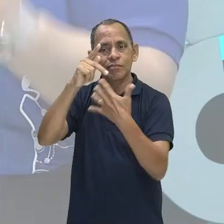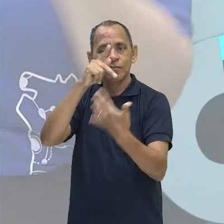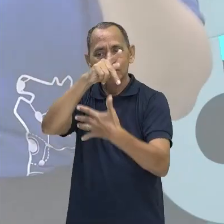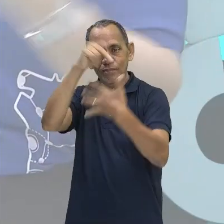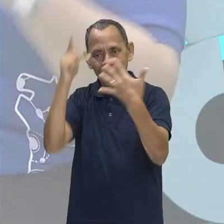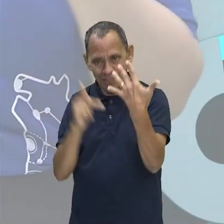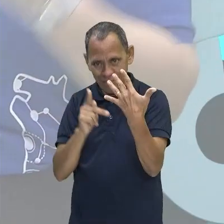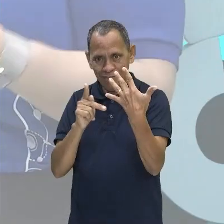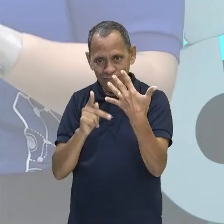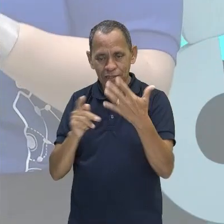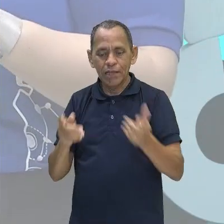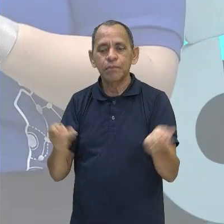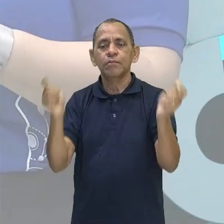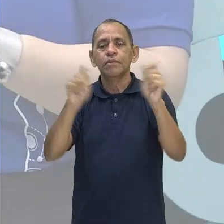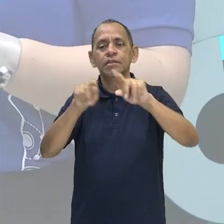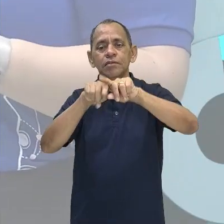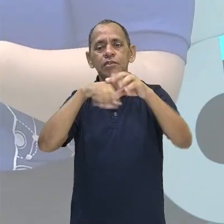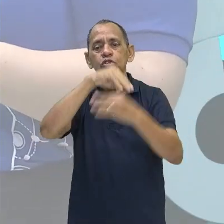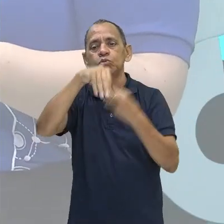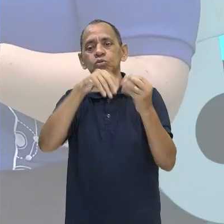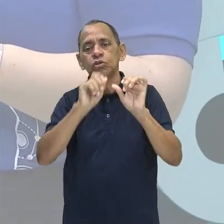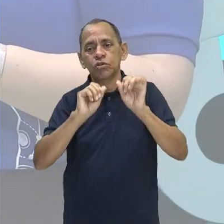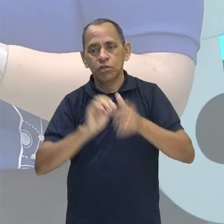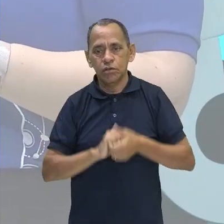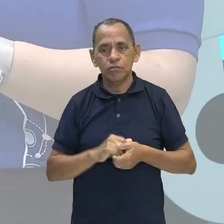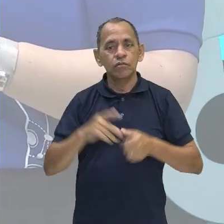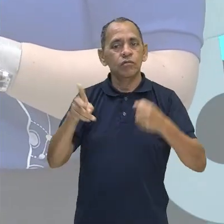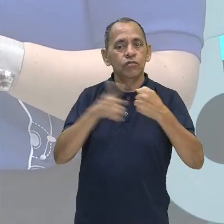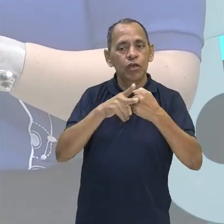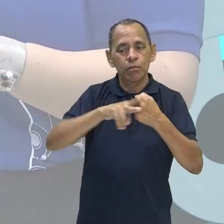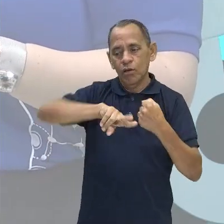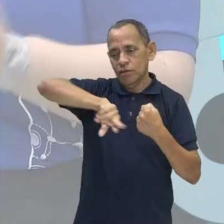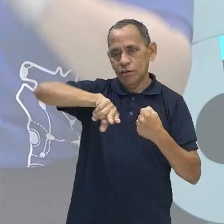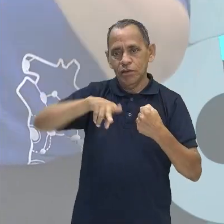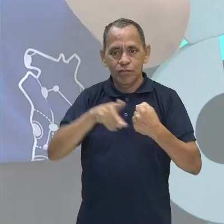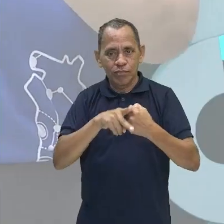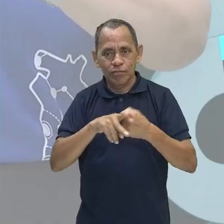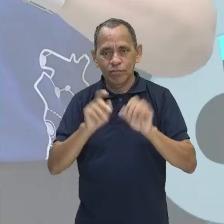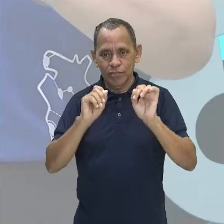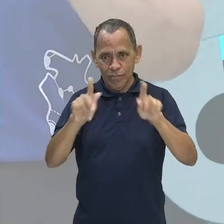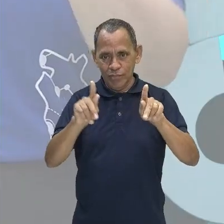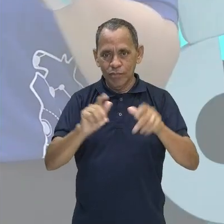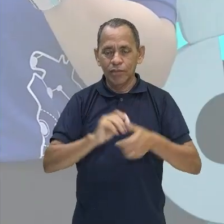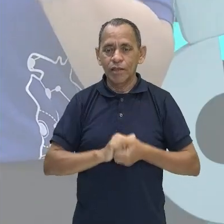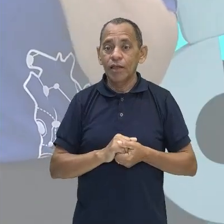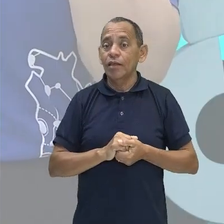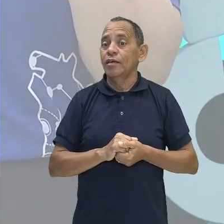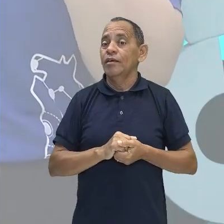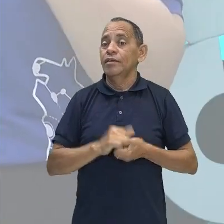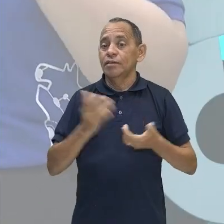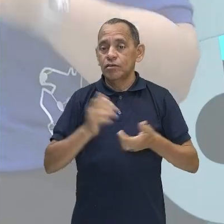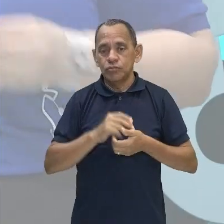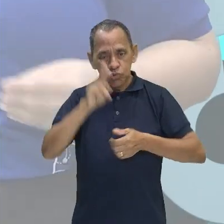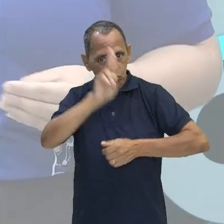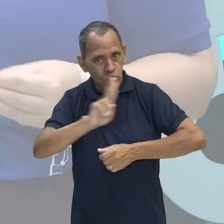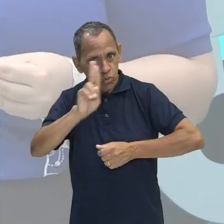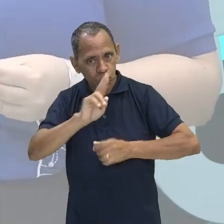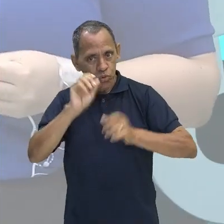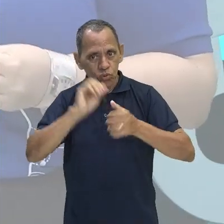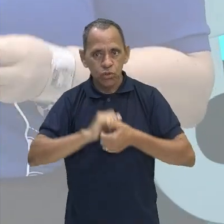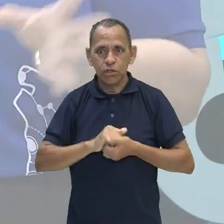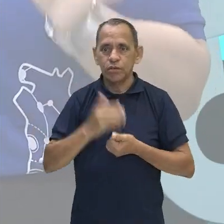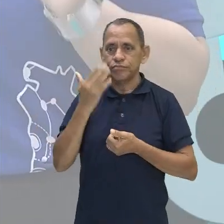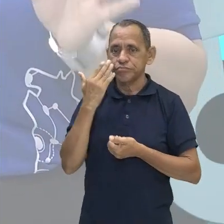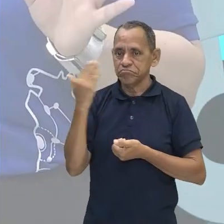essa capacidade de misturar o verbal e o não verbal, ok? Então, avançando, vamos definir um